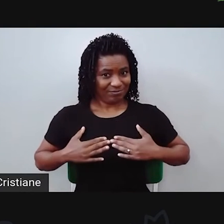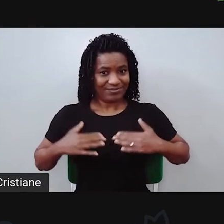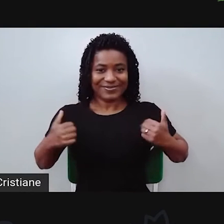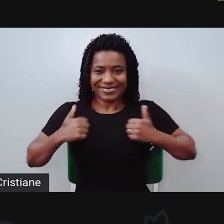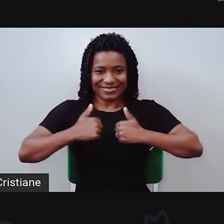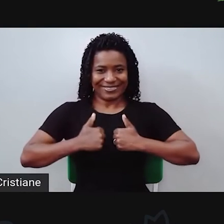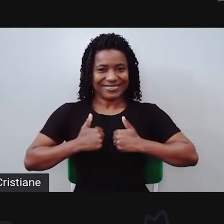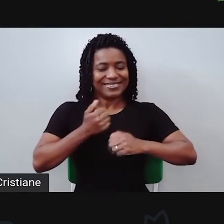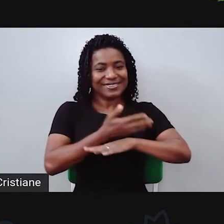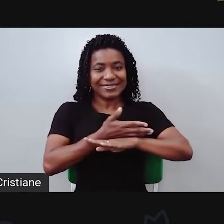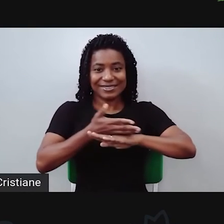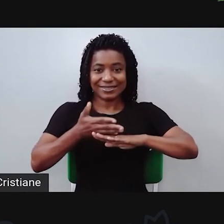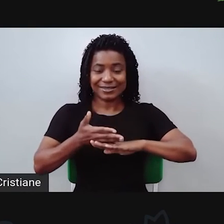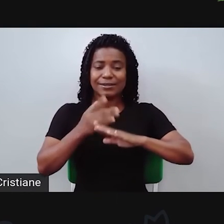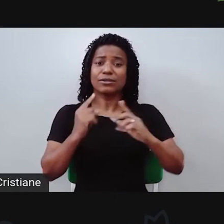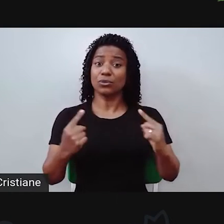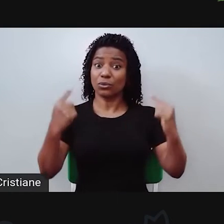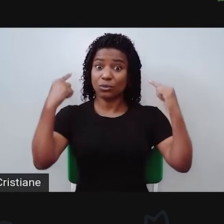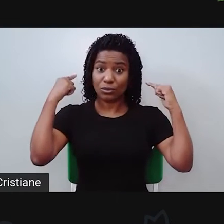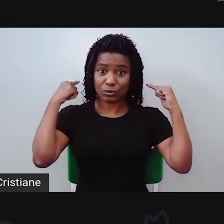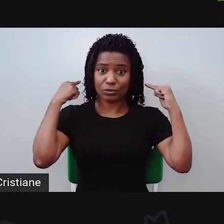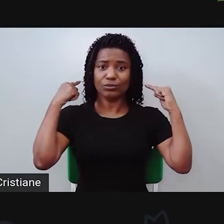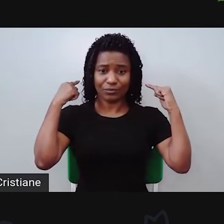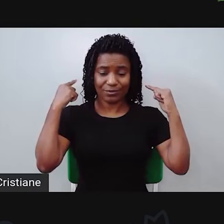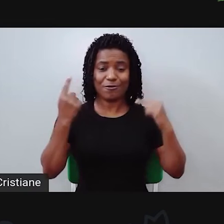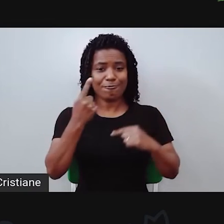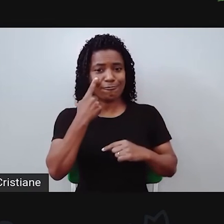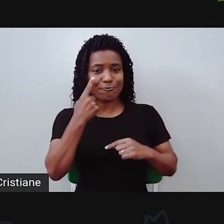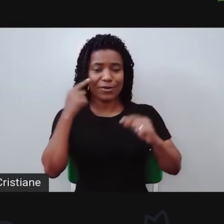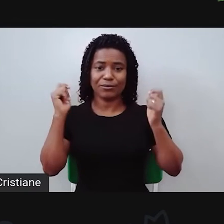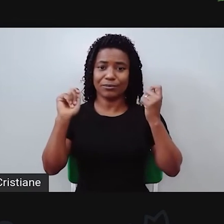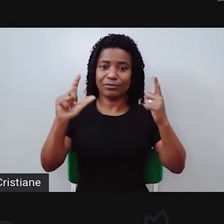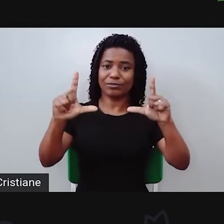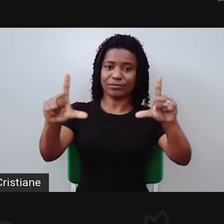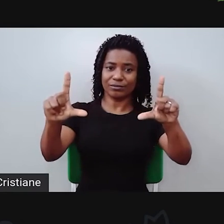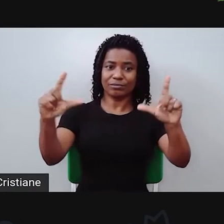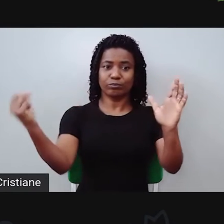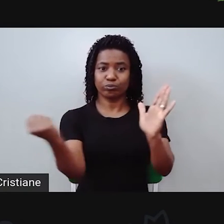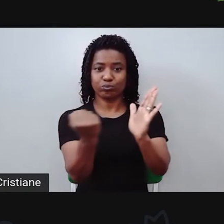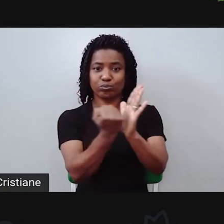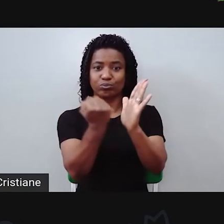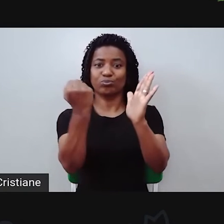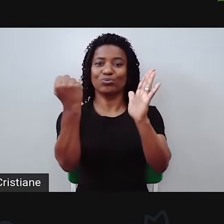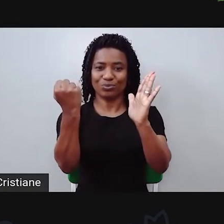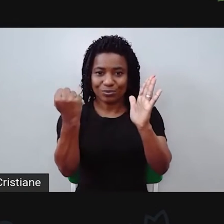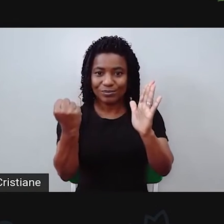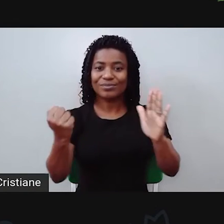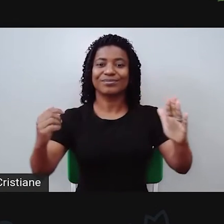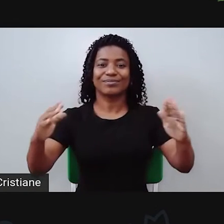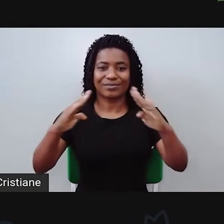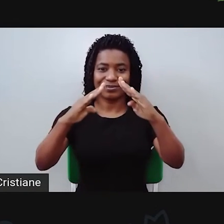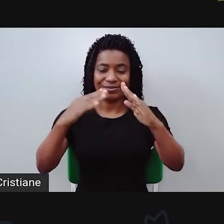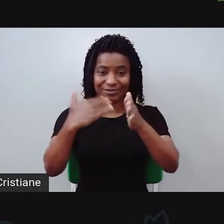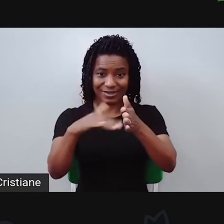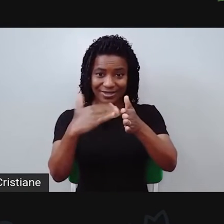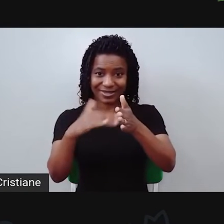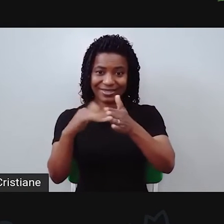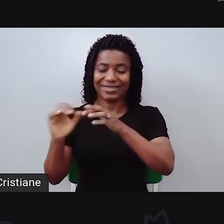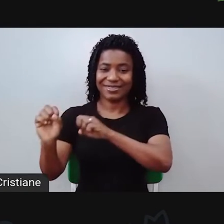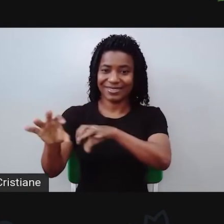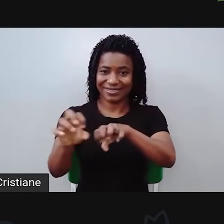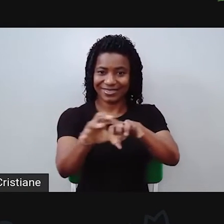Na parte de trás do vídeo, vocês podem visualizar um painel com logomarcas da Secretaria de